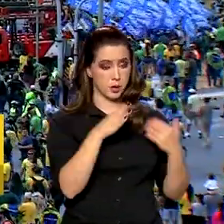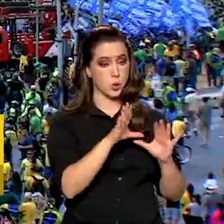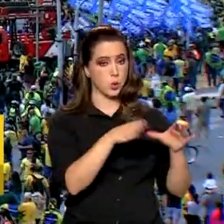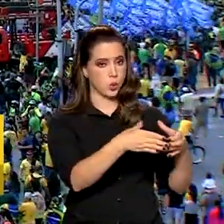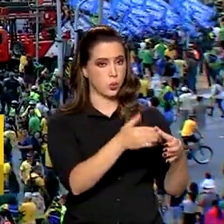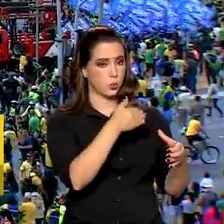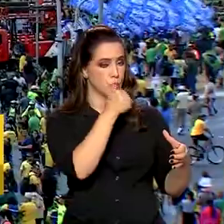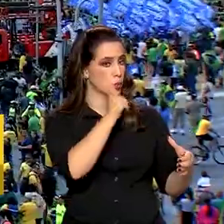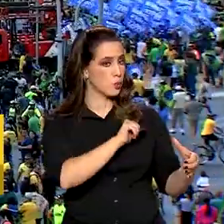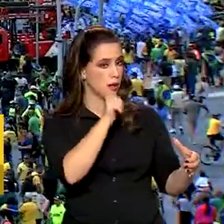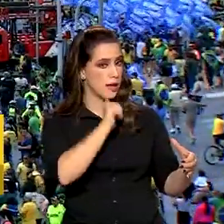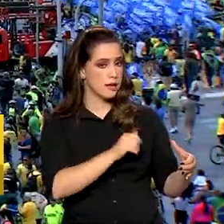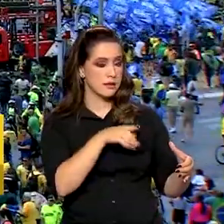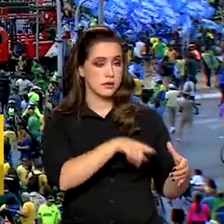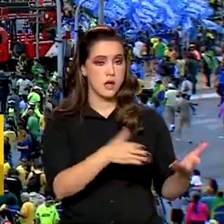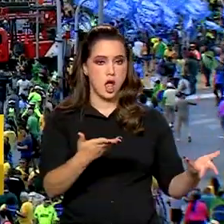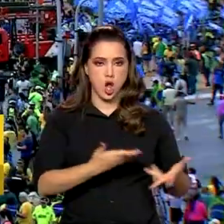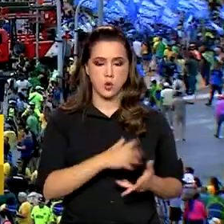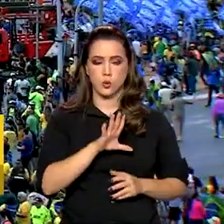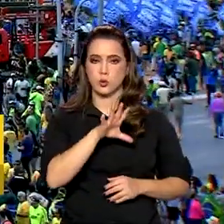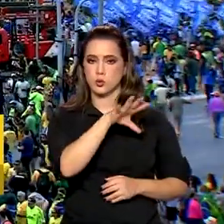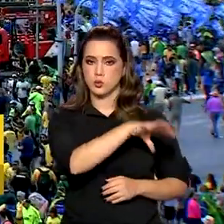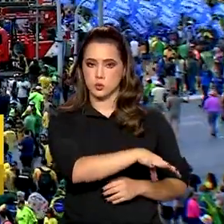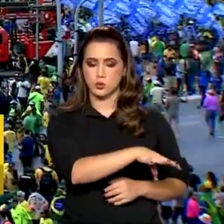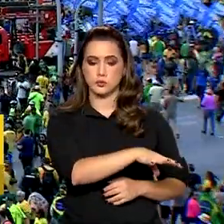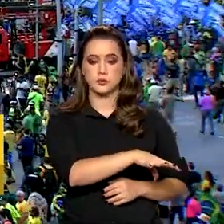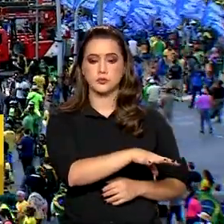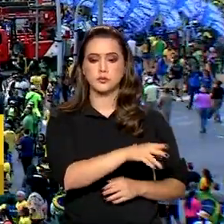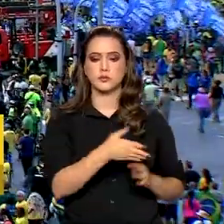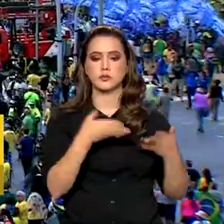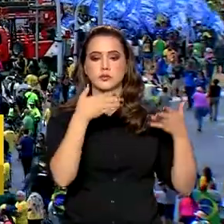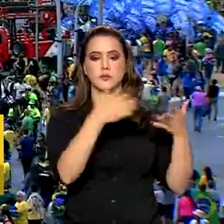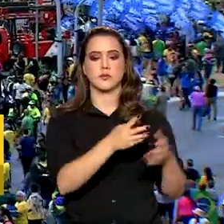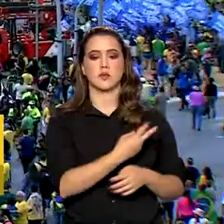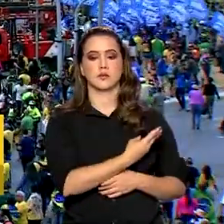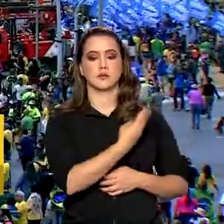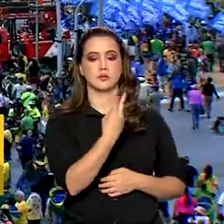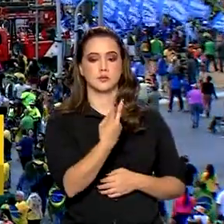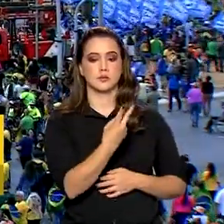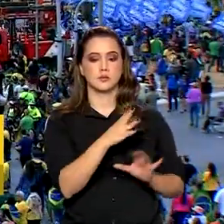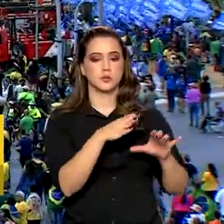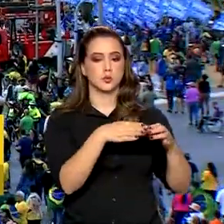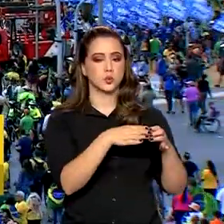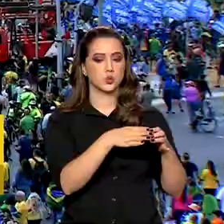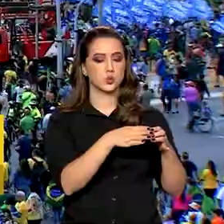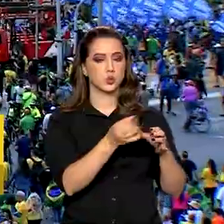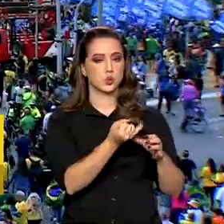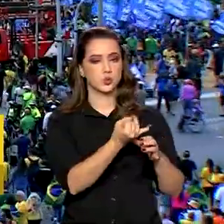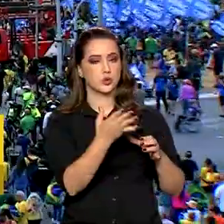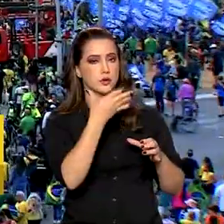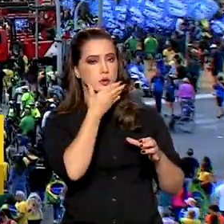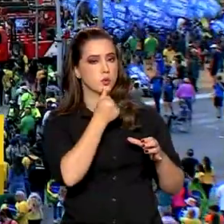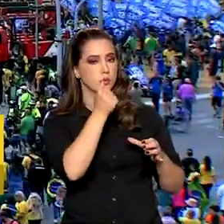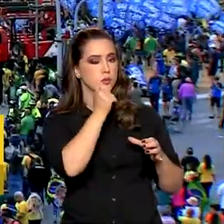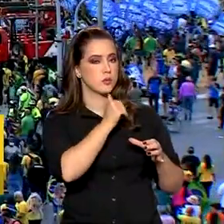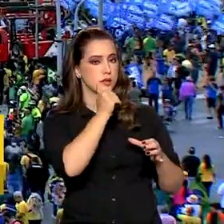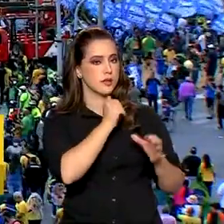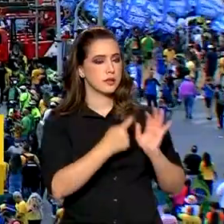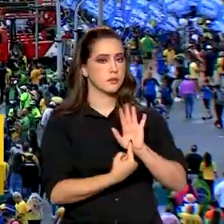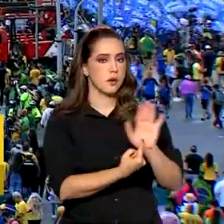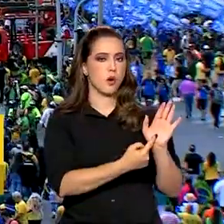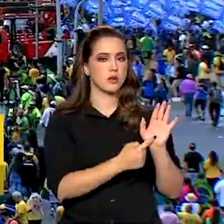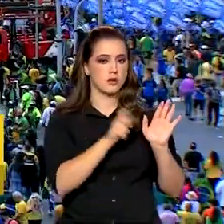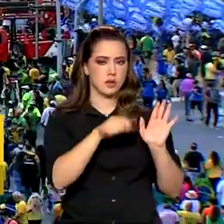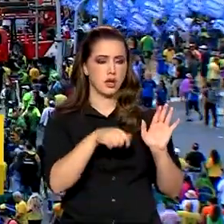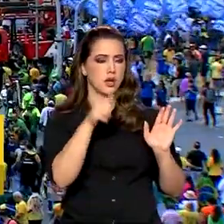mulheres, e esse ano a Marinha está participando com duas companhias mistas, mostrando toda a integração da mulher